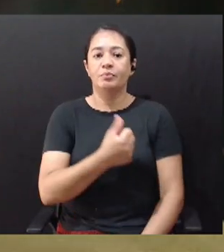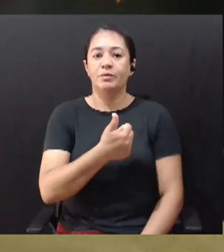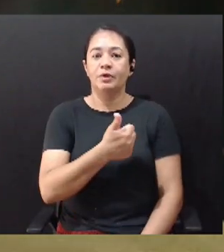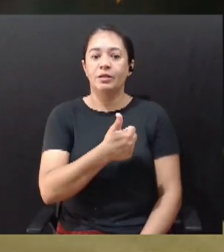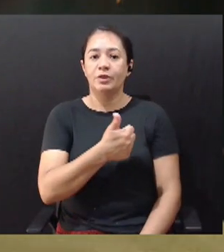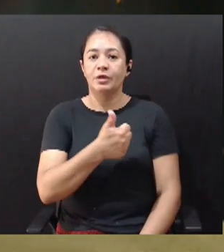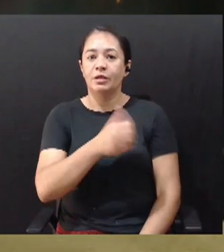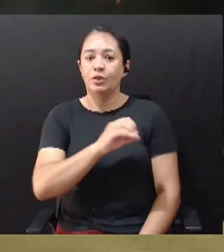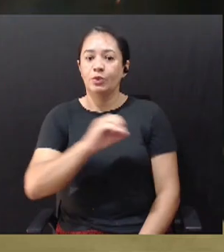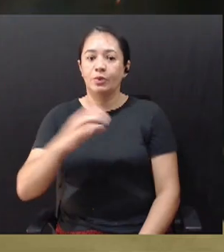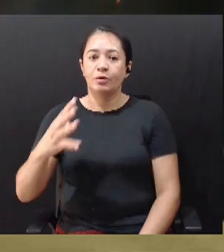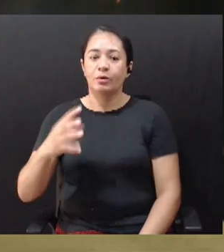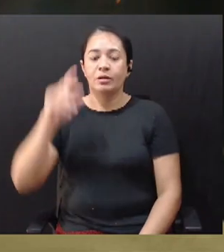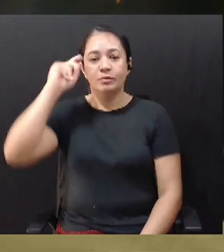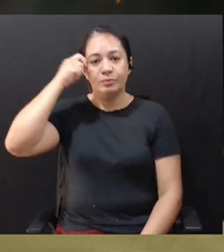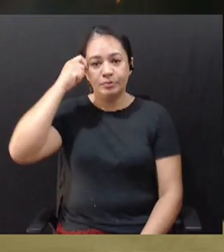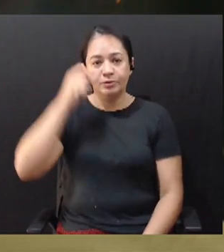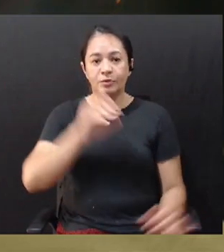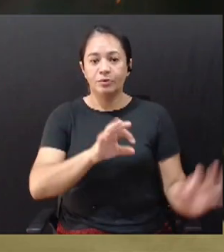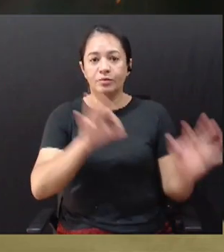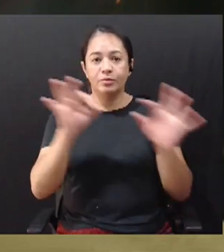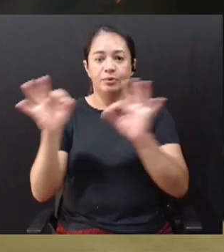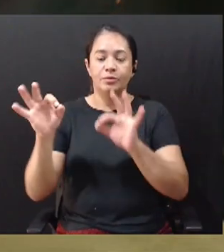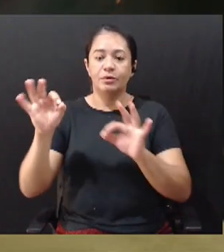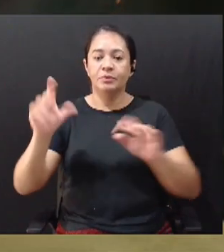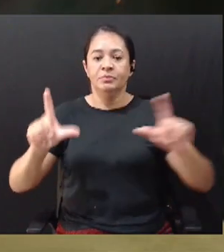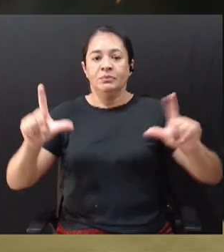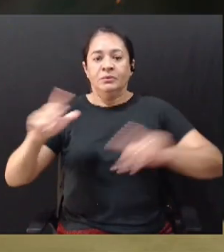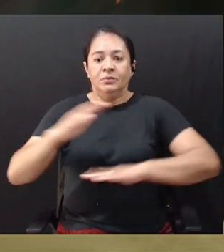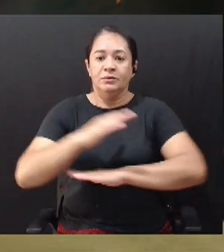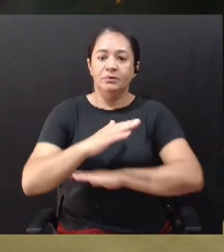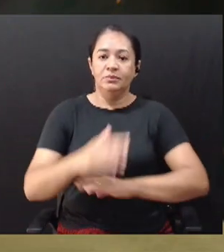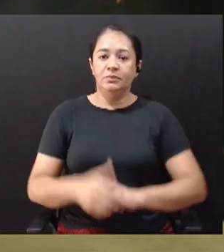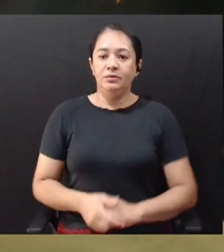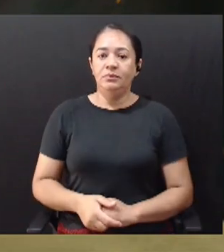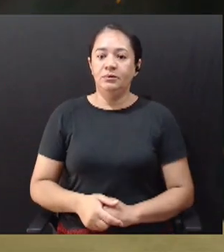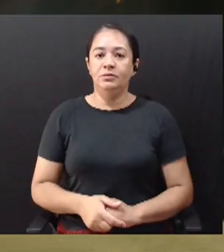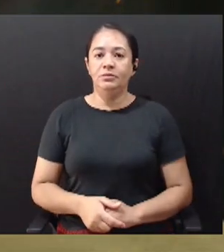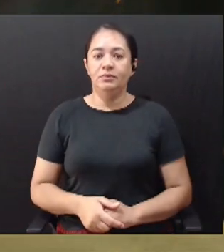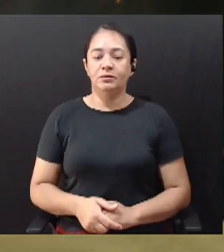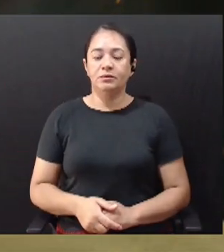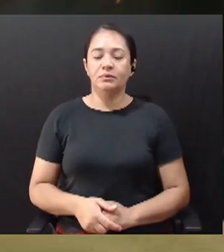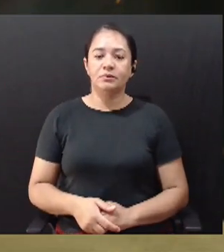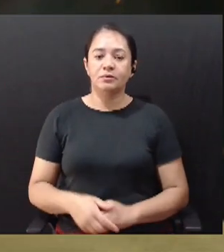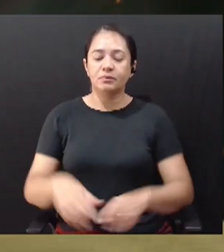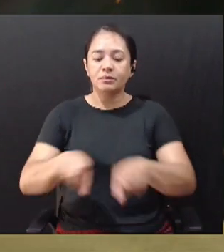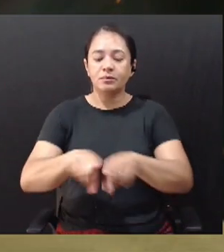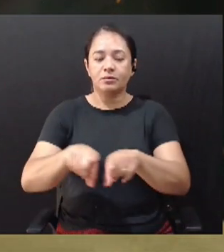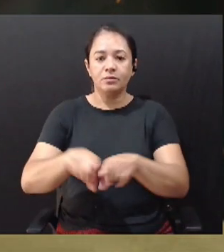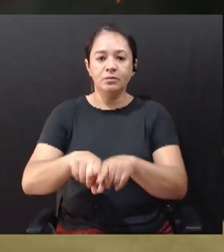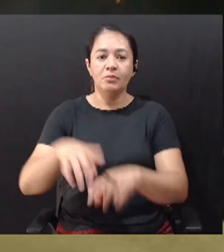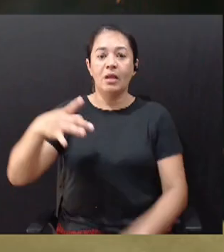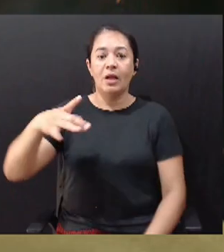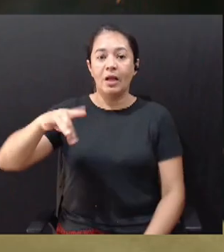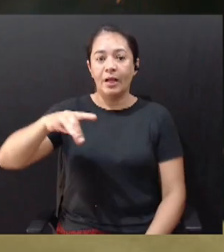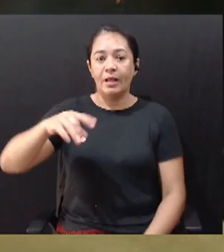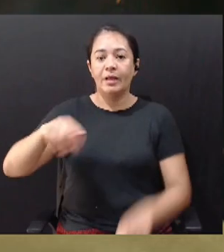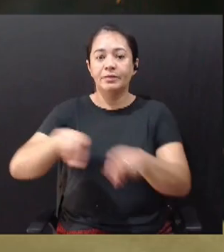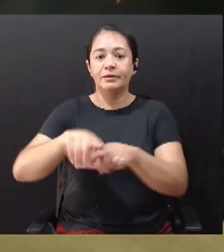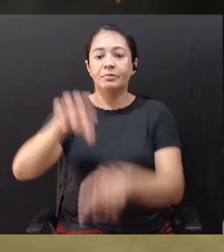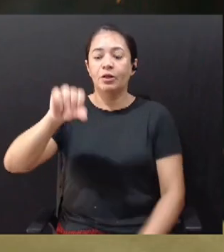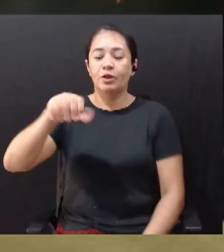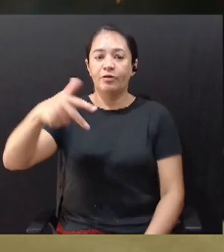a transmissão da TV Câmara Campinas, sinal digital 11.3, 4 Claro, 9 Vivo Fibra, além